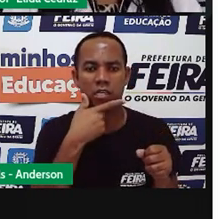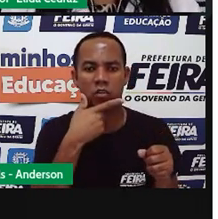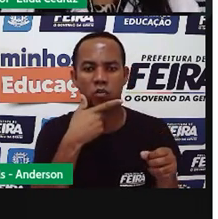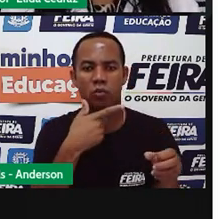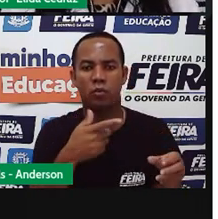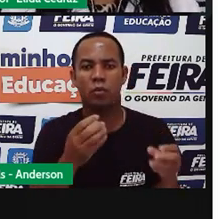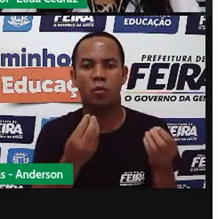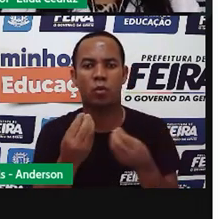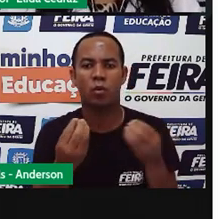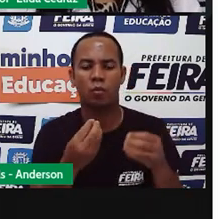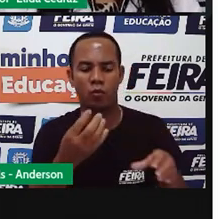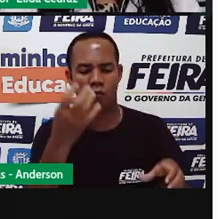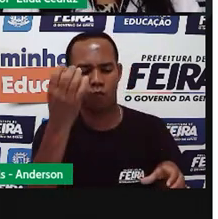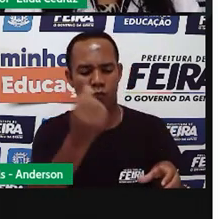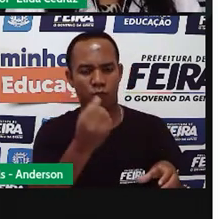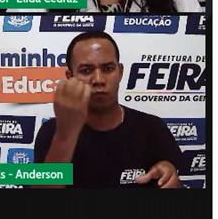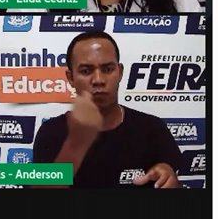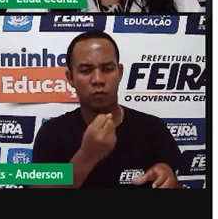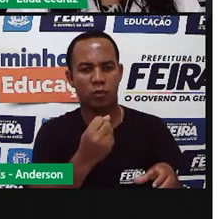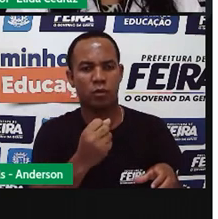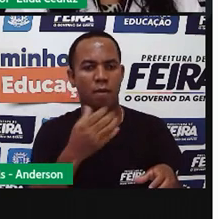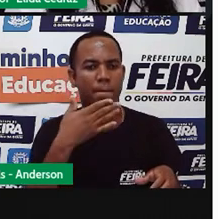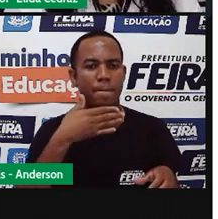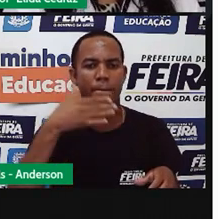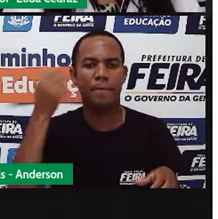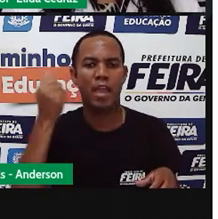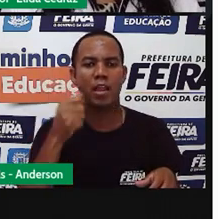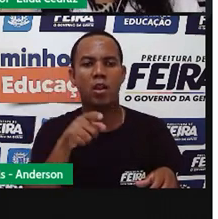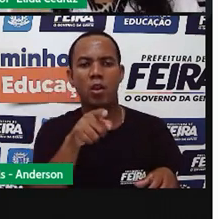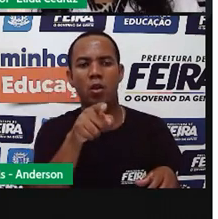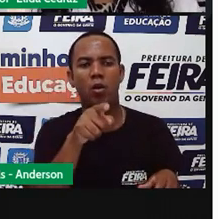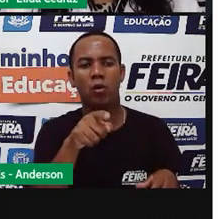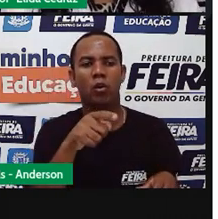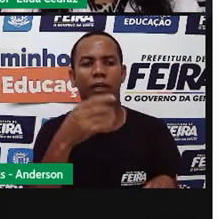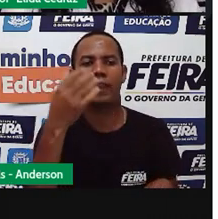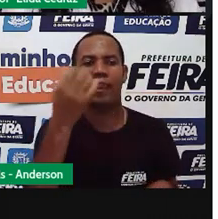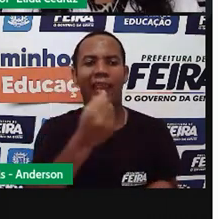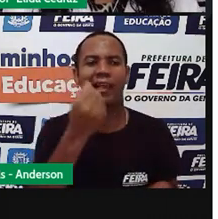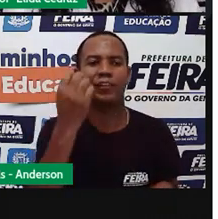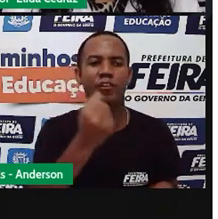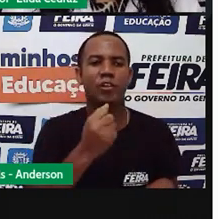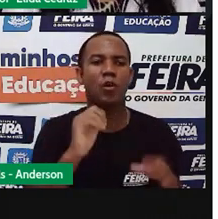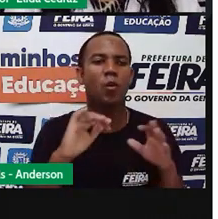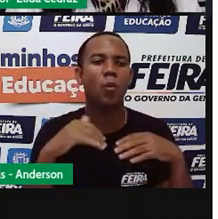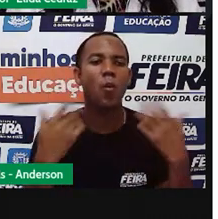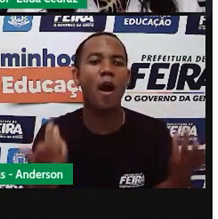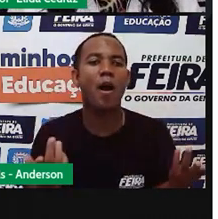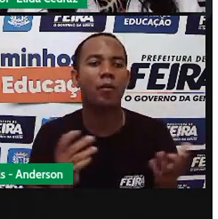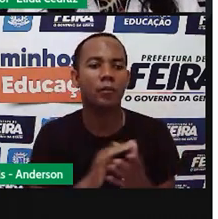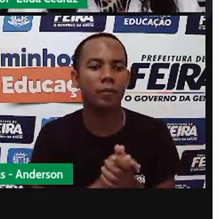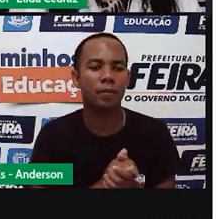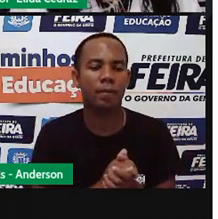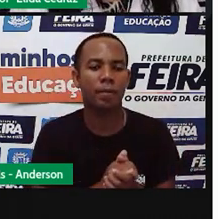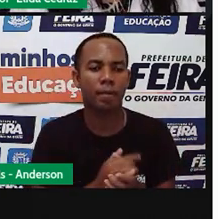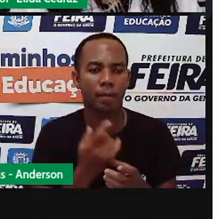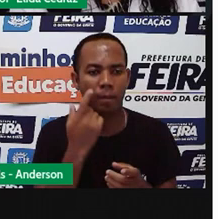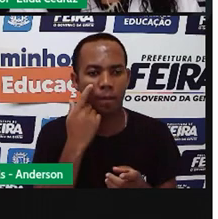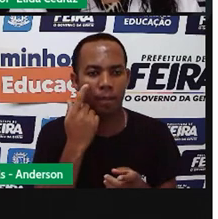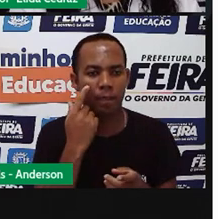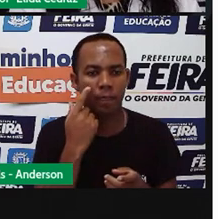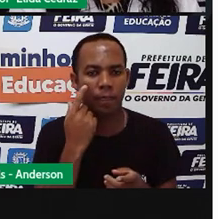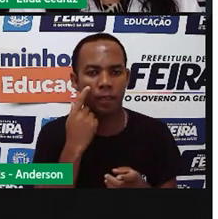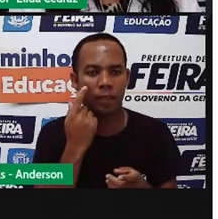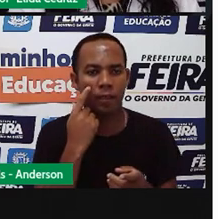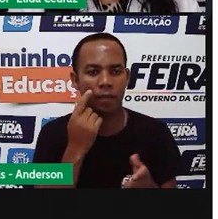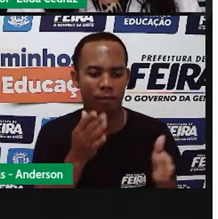tirar leite das vacas. Qual é o balde mais adequado para o senhor Tomás? Aqui a Pró trouxe um